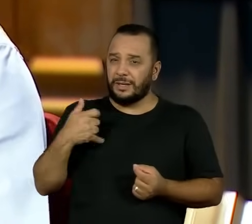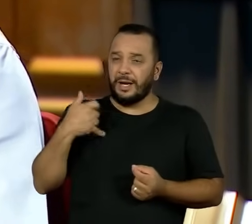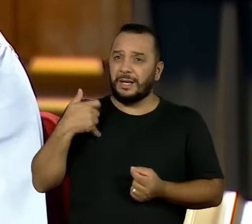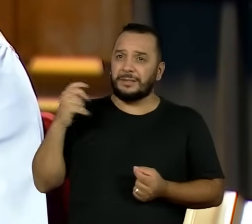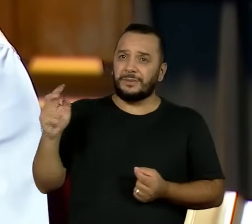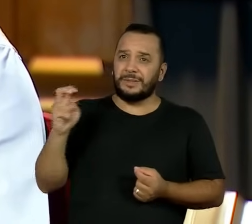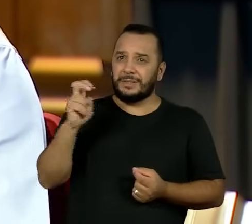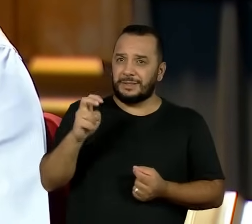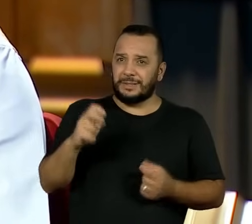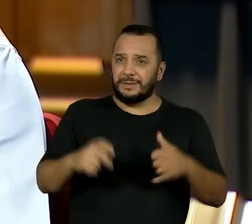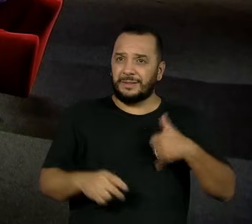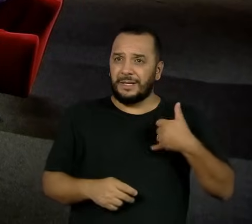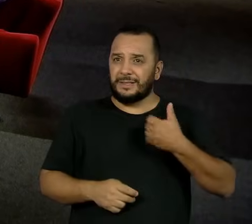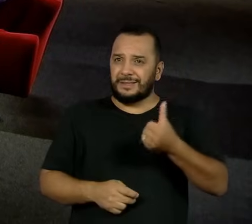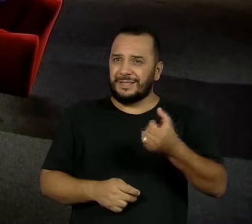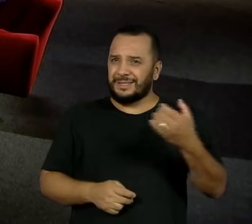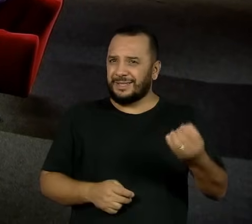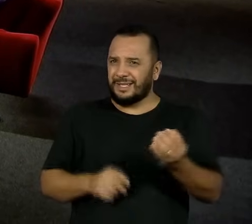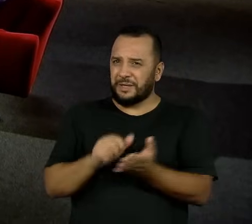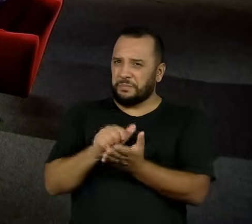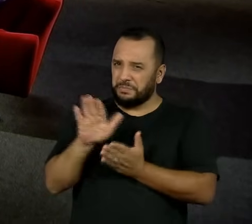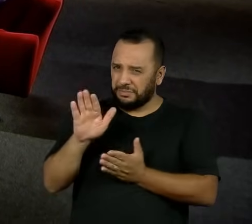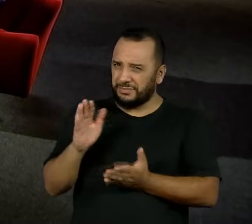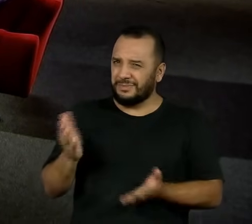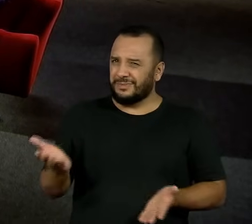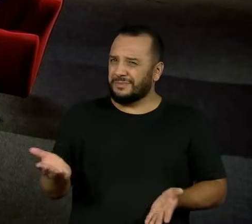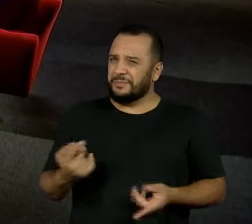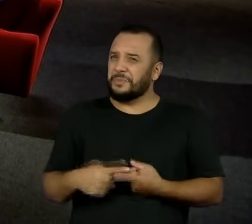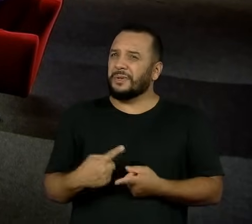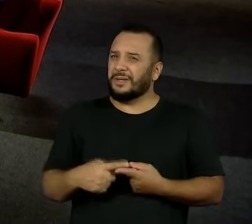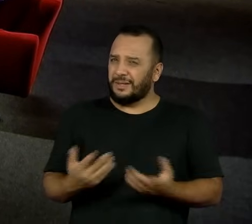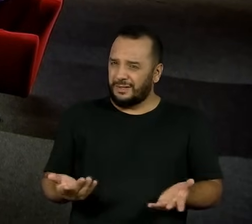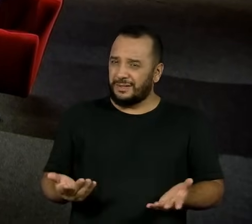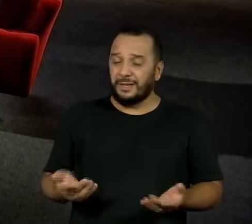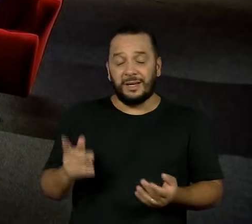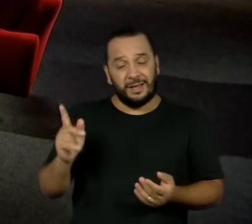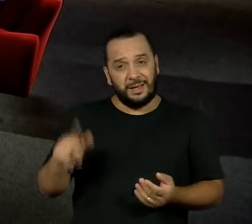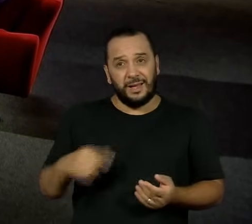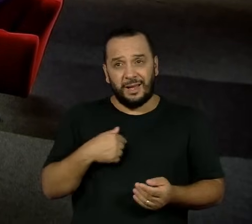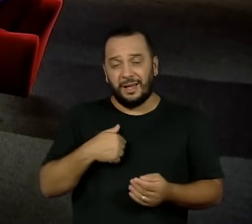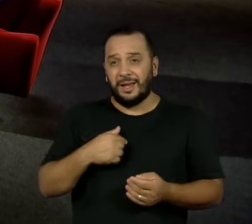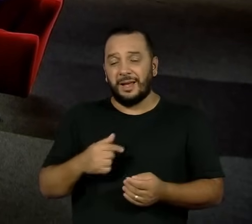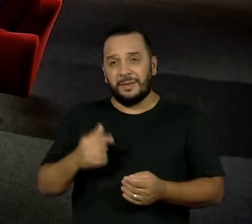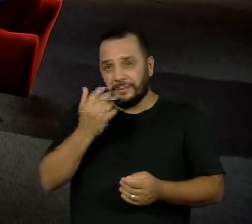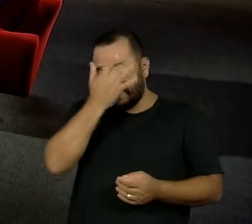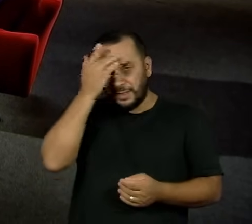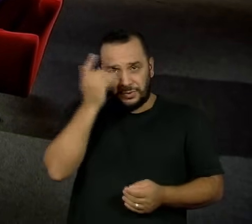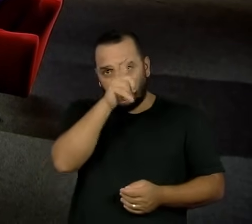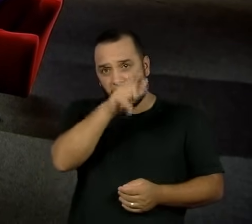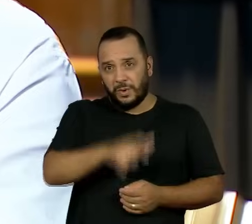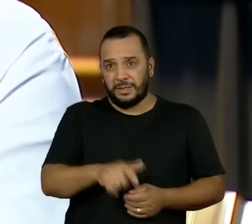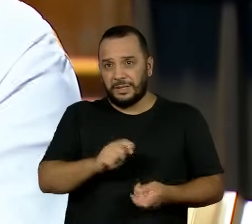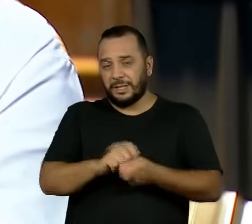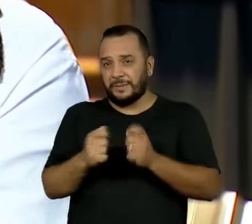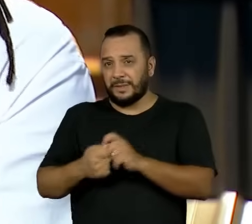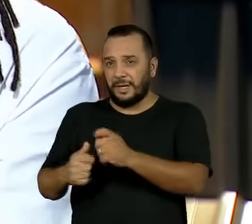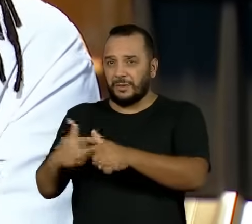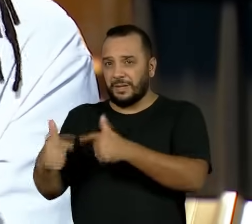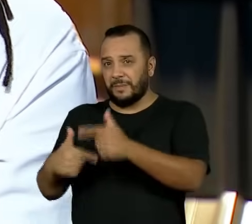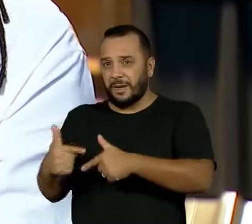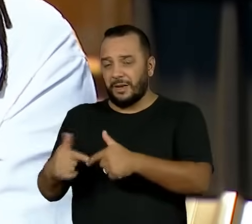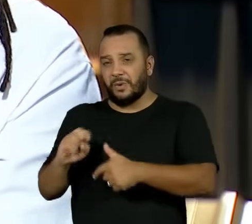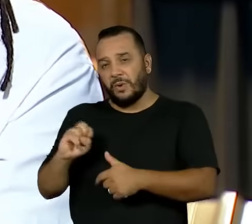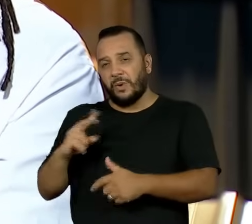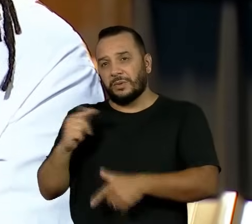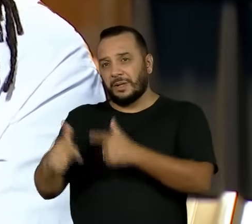55, 60 anos? É, Será que é adaptar o homem ao trabalho ou o trabalho ao homem ou à mulher? sim. Então talvez seja esse